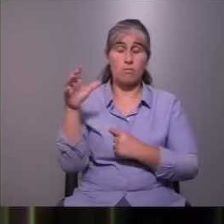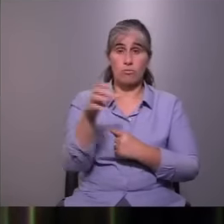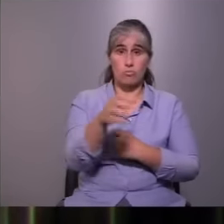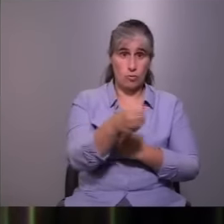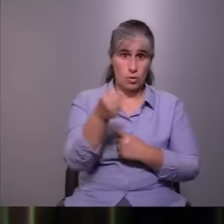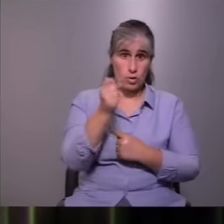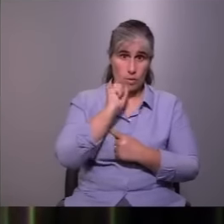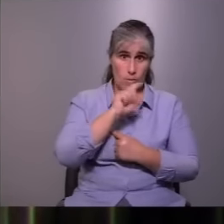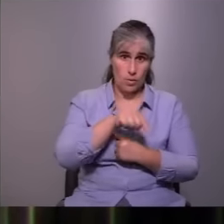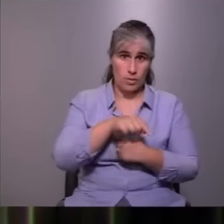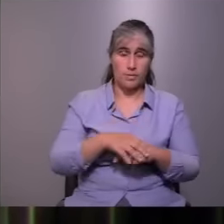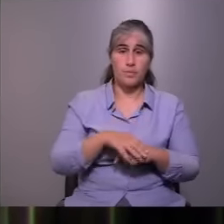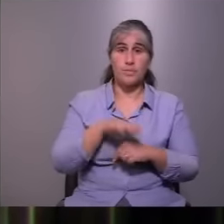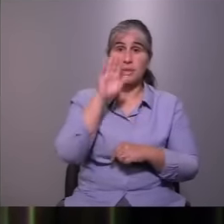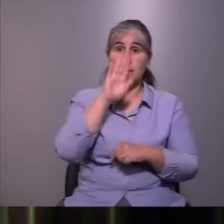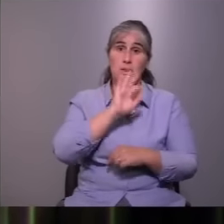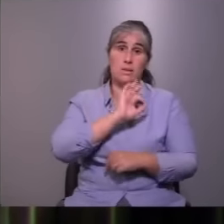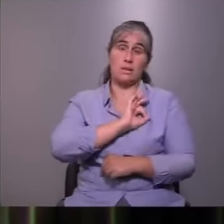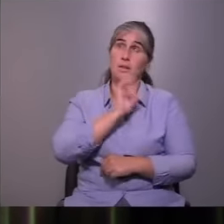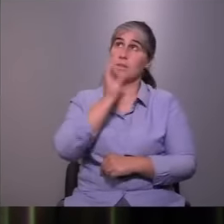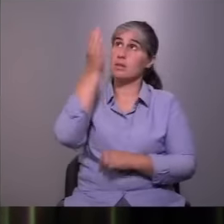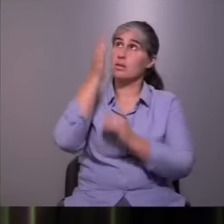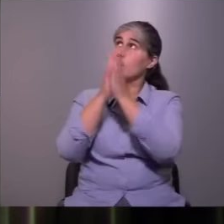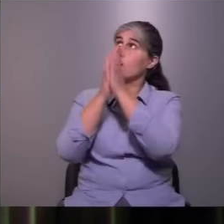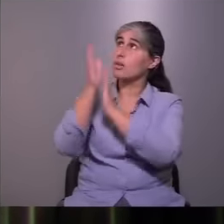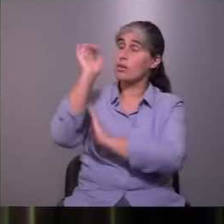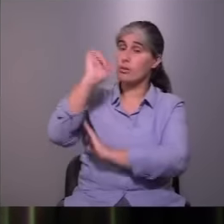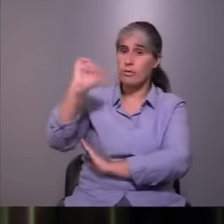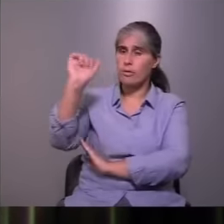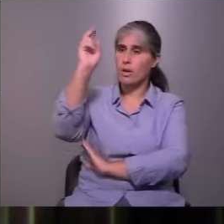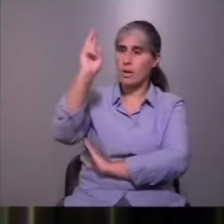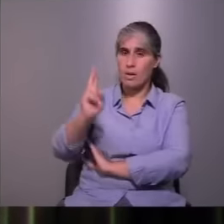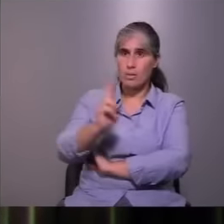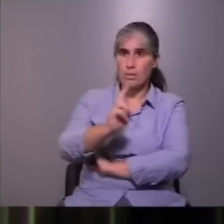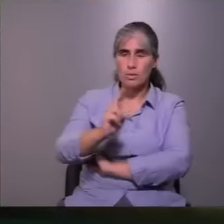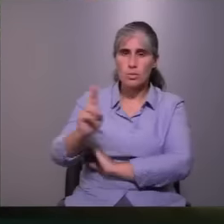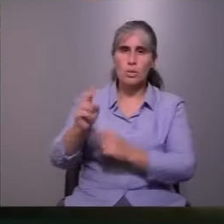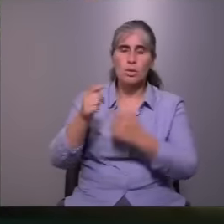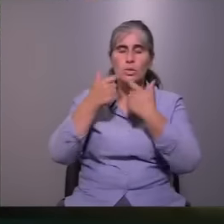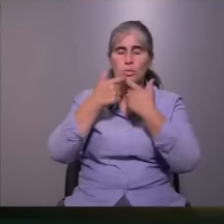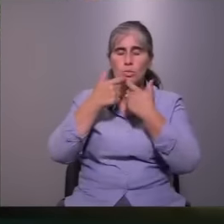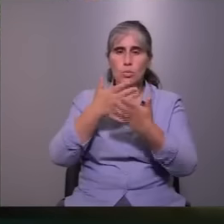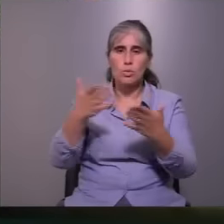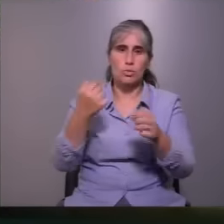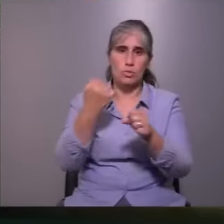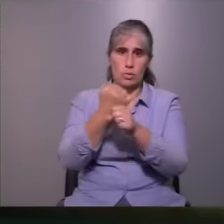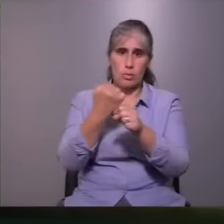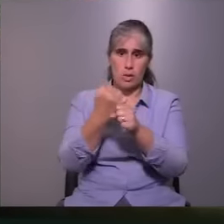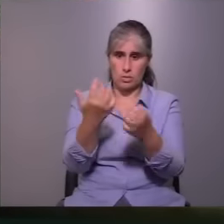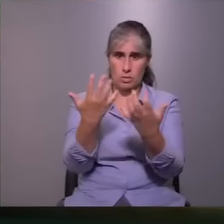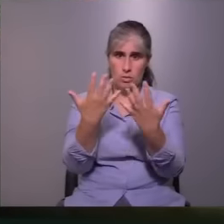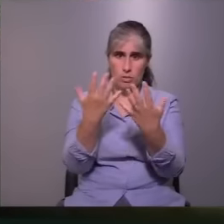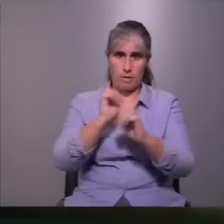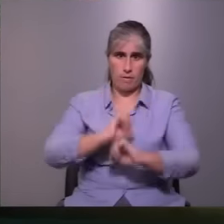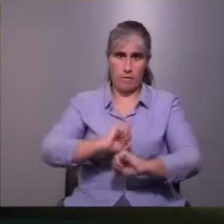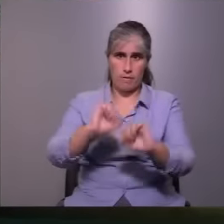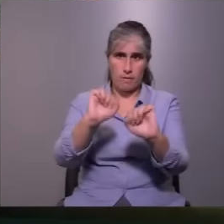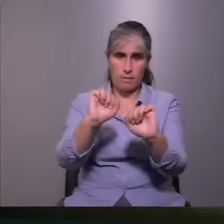o órfão e a viúva, a fim de que o Senhor teu Deus te